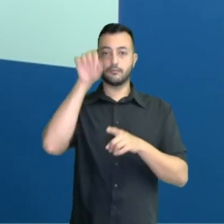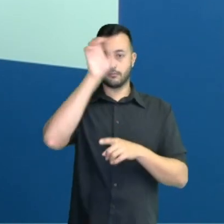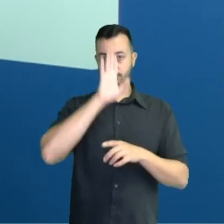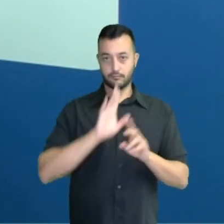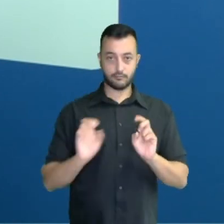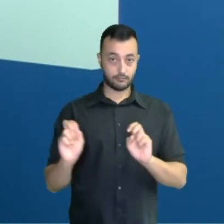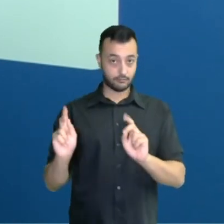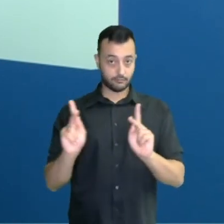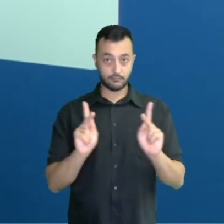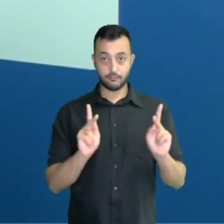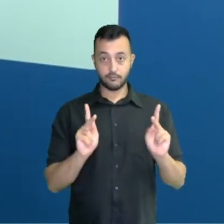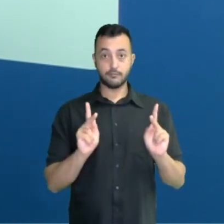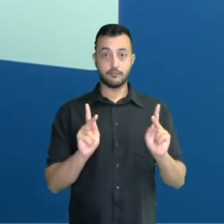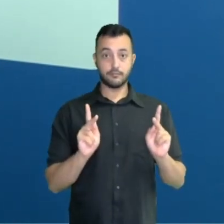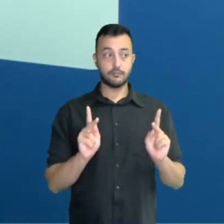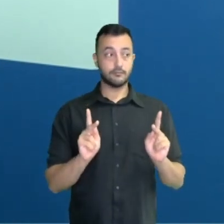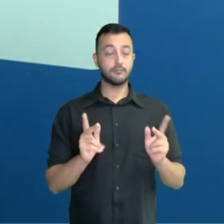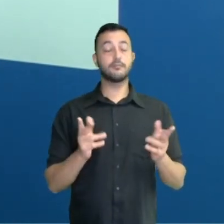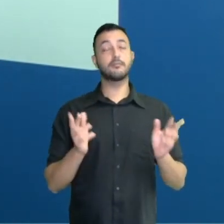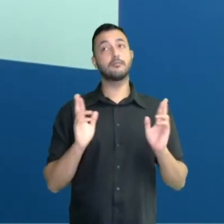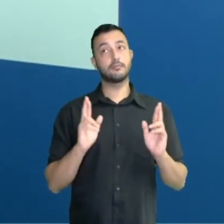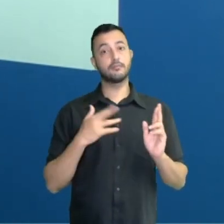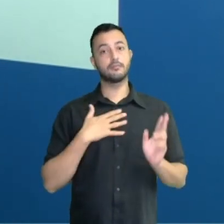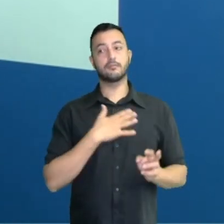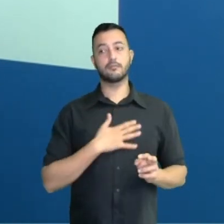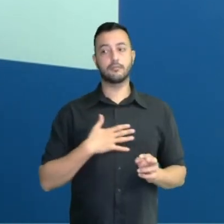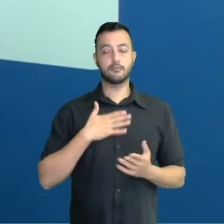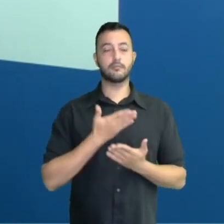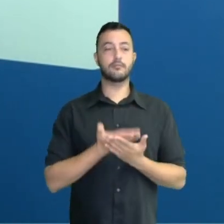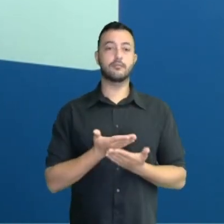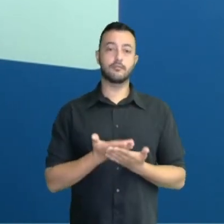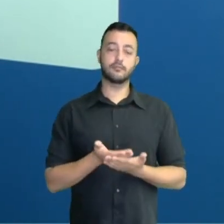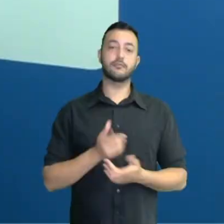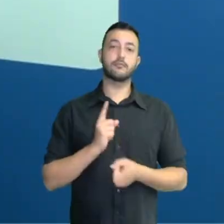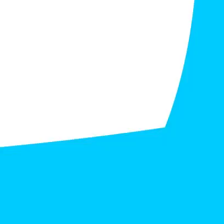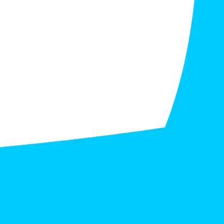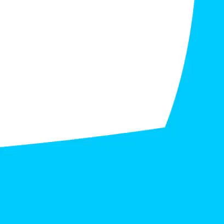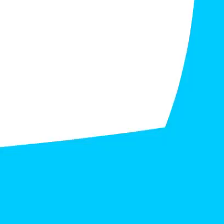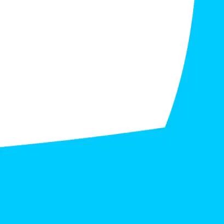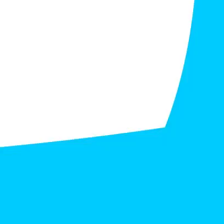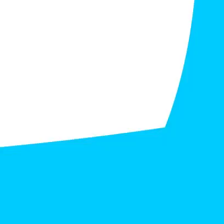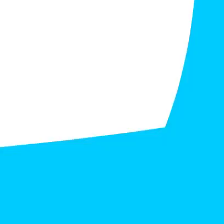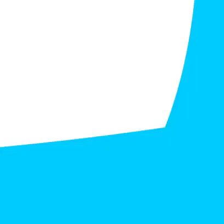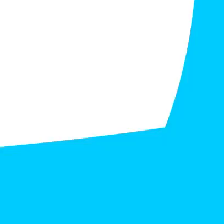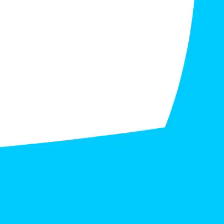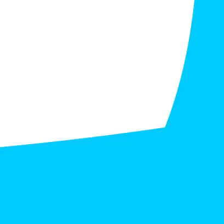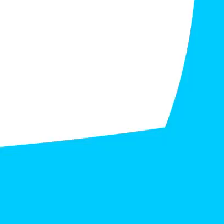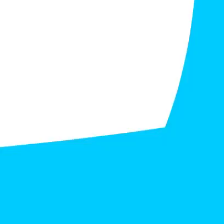Ok? Espero que tenham gostado da aula e até a próxima.